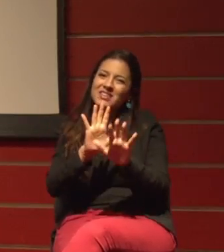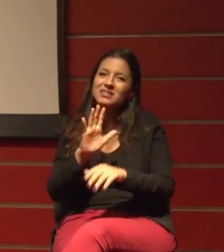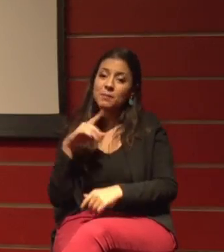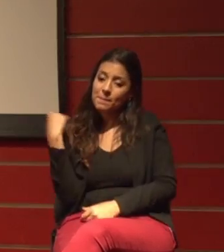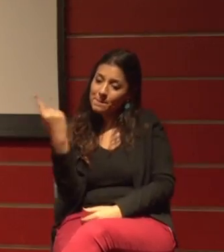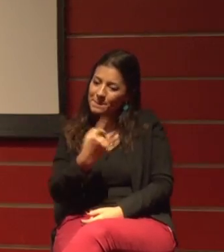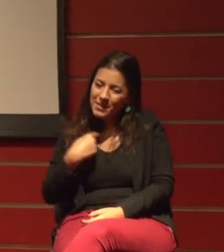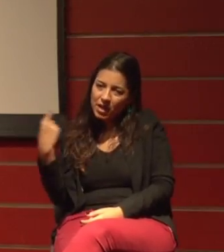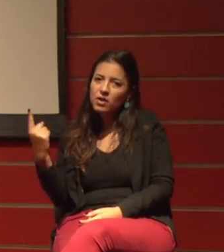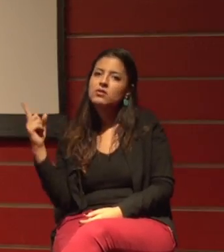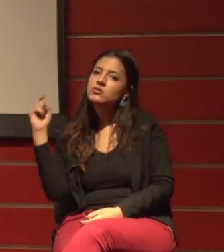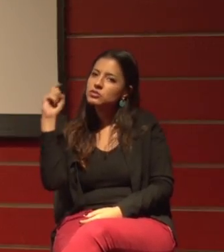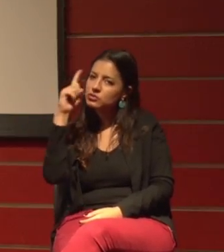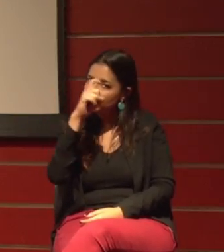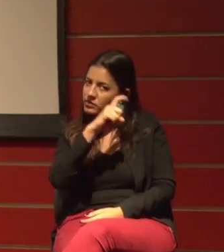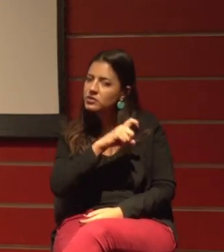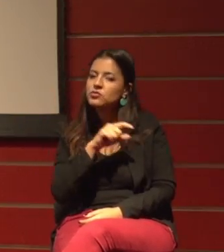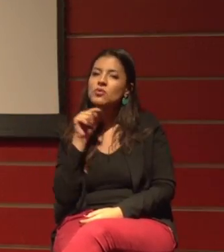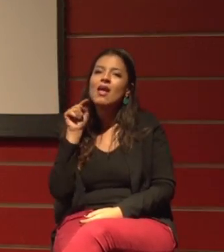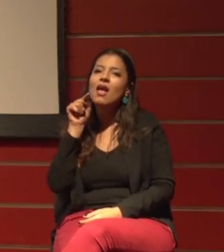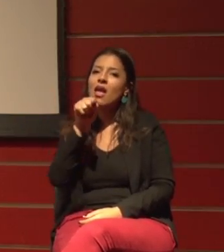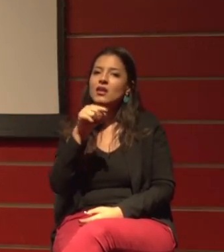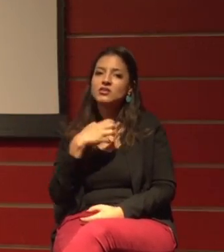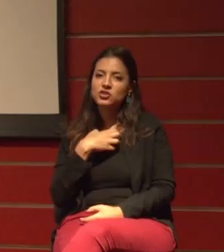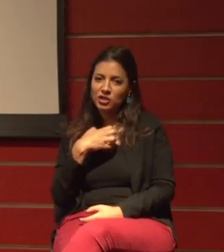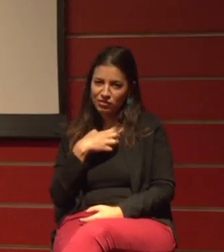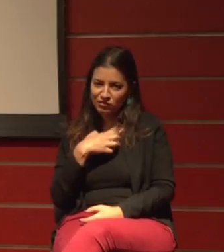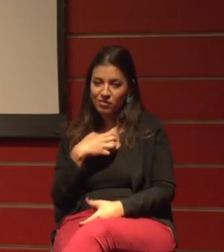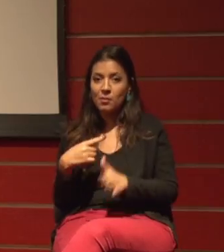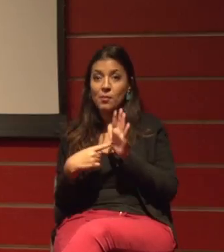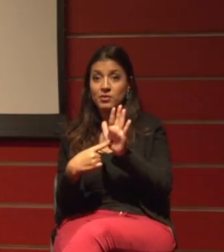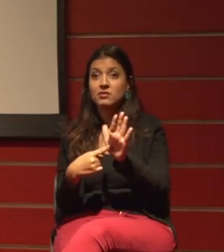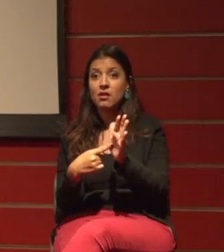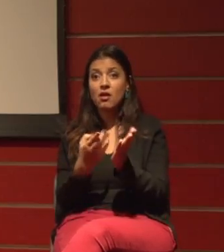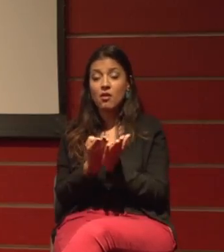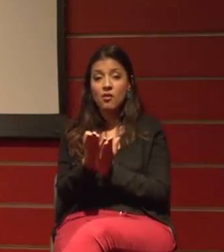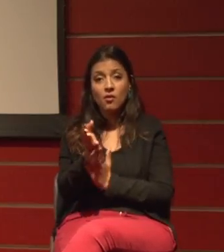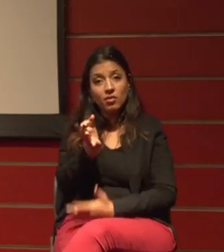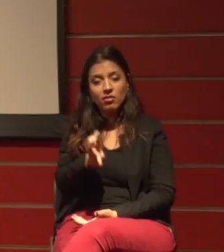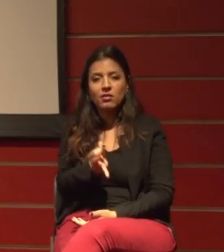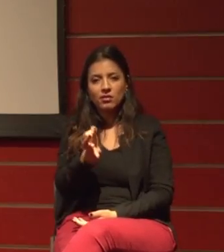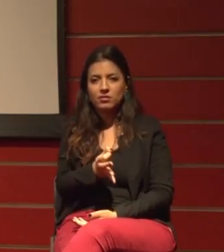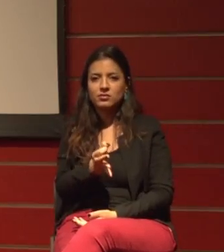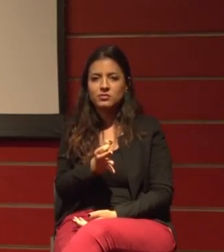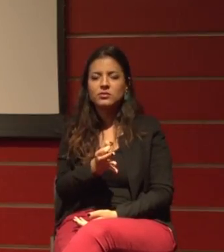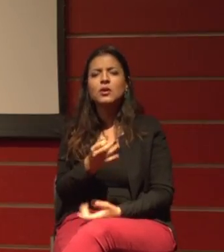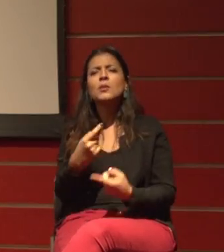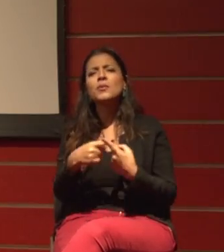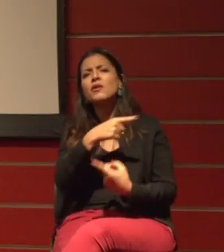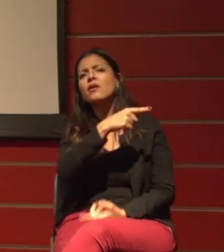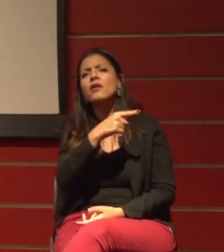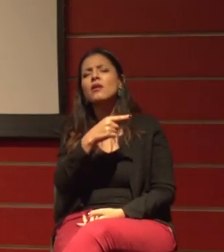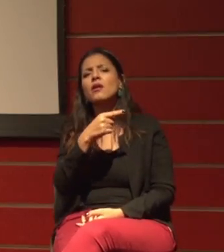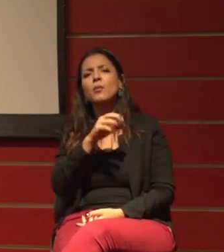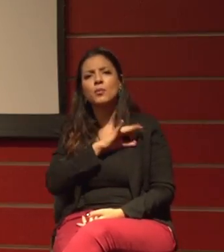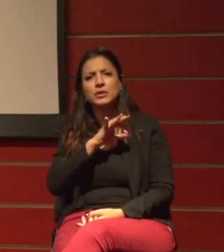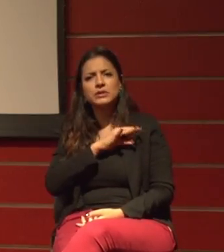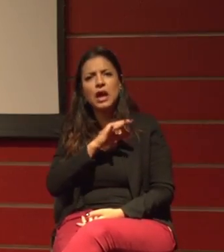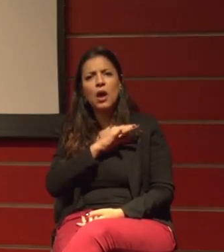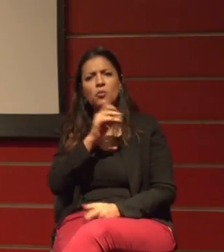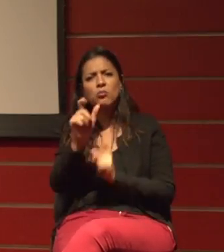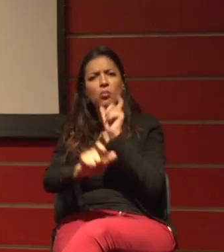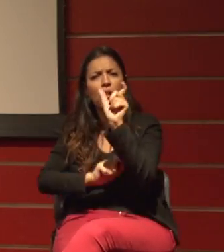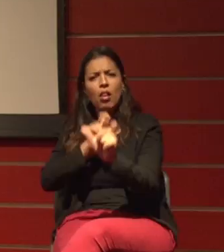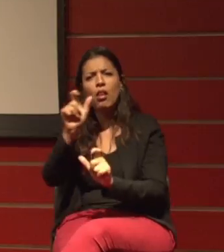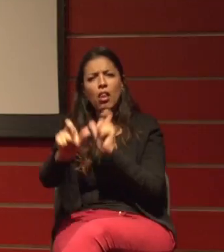pra gente e entrar nessa lógica de forma honesta e que faça sentido porque quando ele fala isso realmente parece que